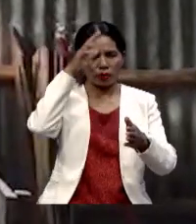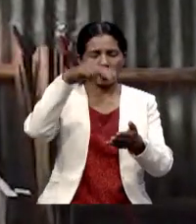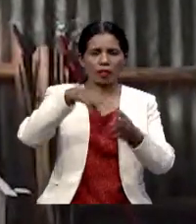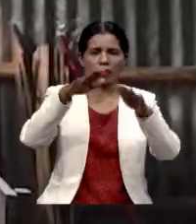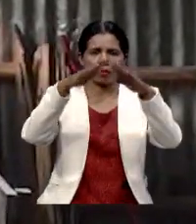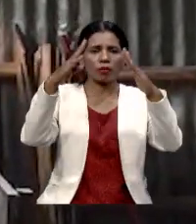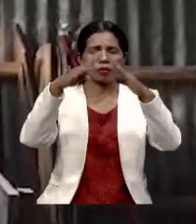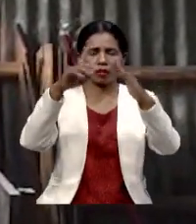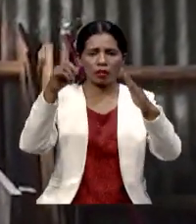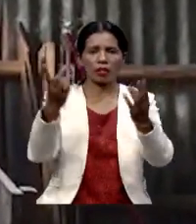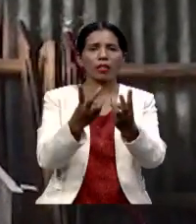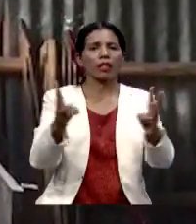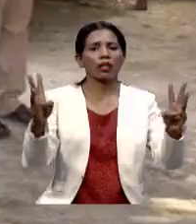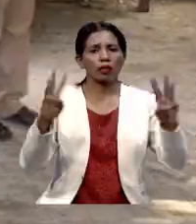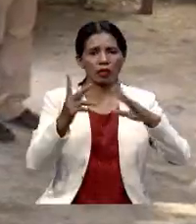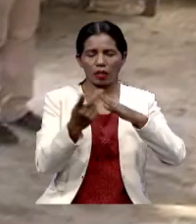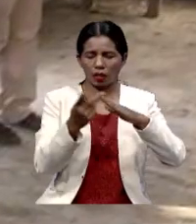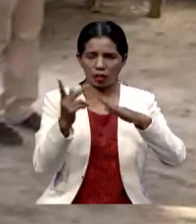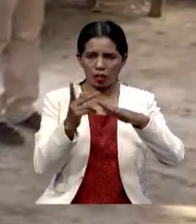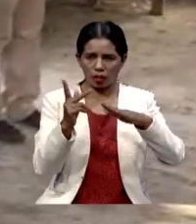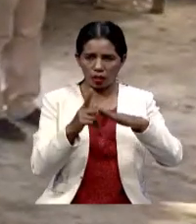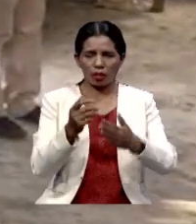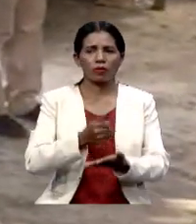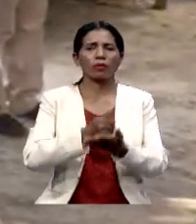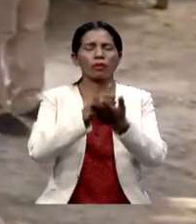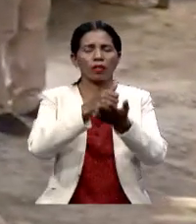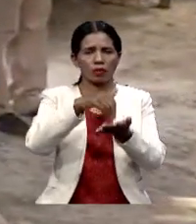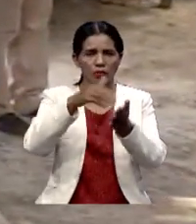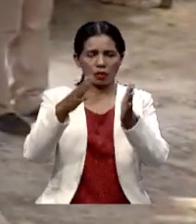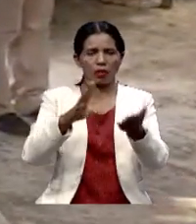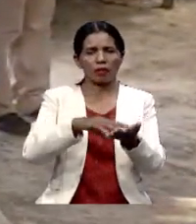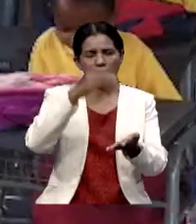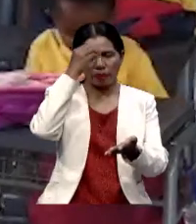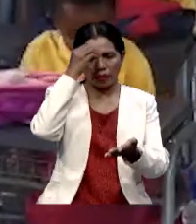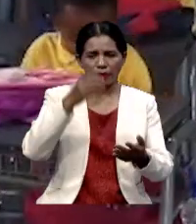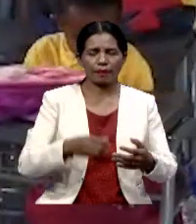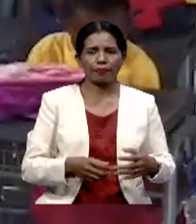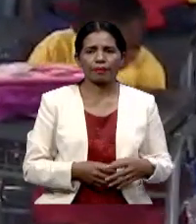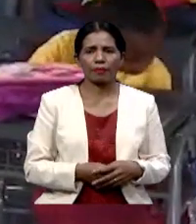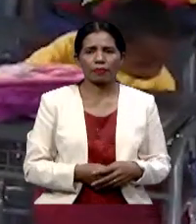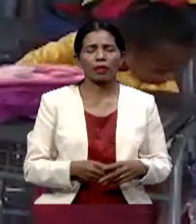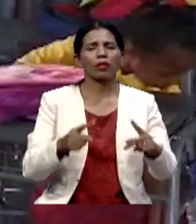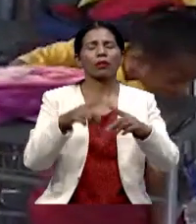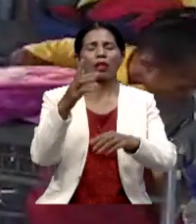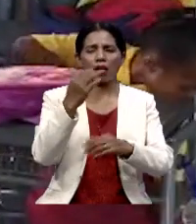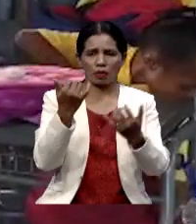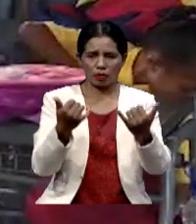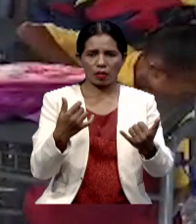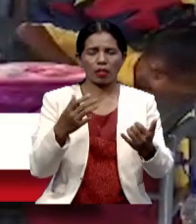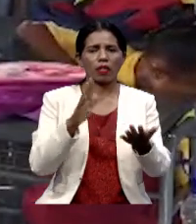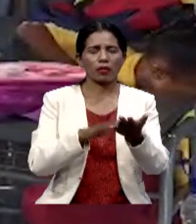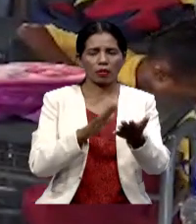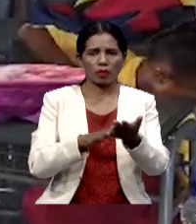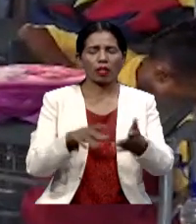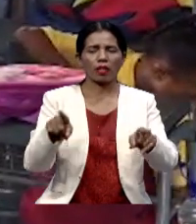barakaida nebe diding hokaleng, wadi fasilita estudante sira tuir proses aprendizazen. Ami tua indorne eskola anisa meza